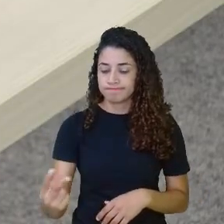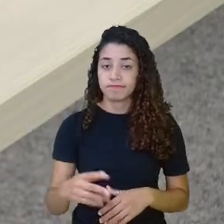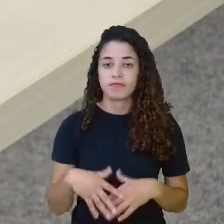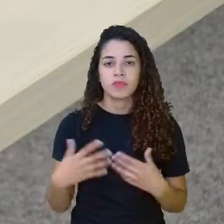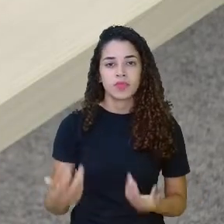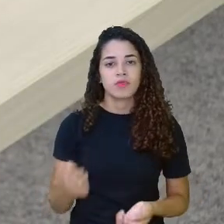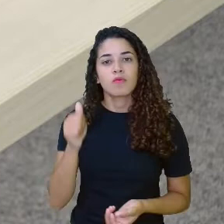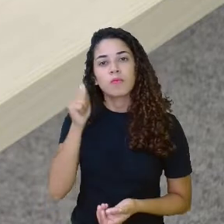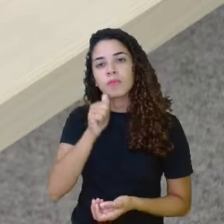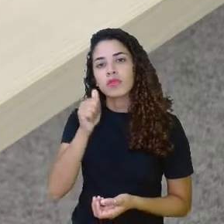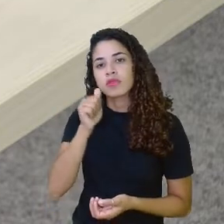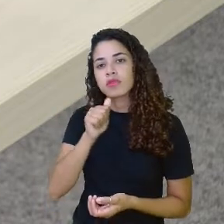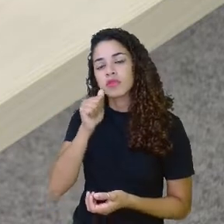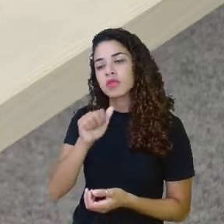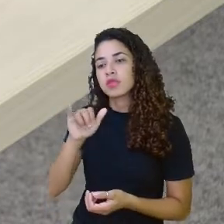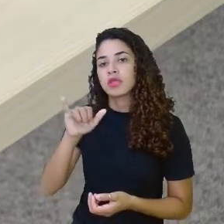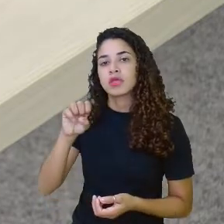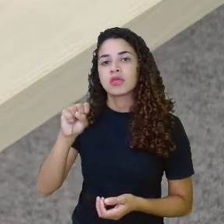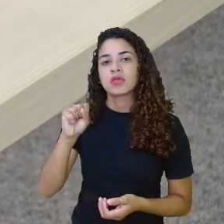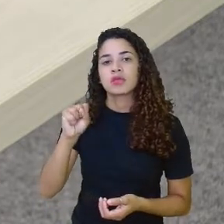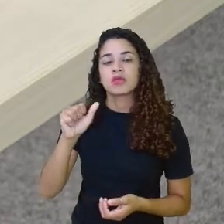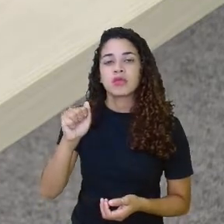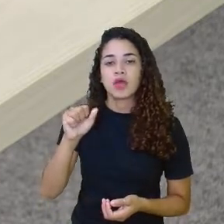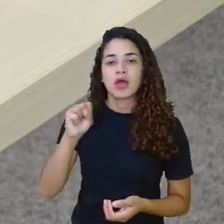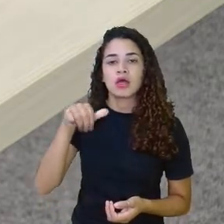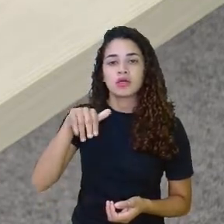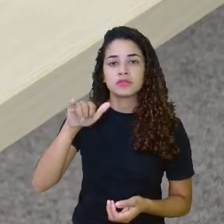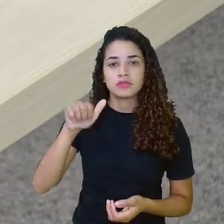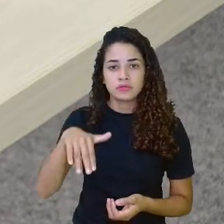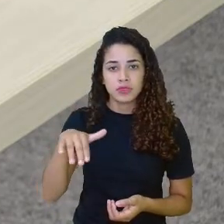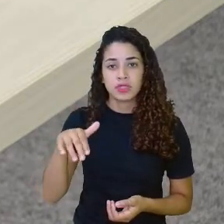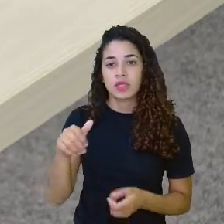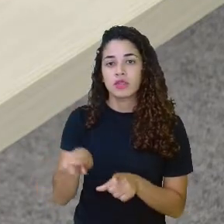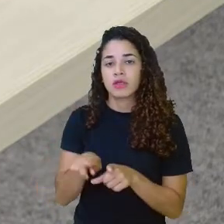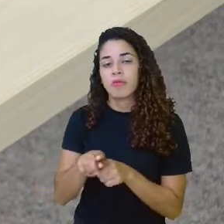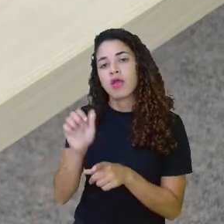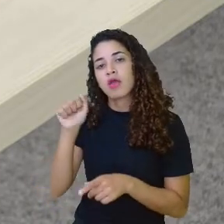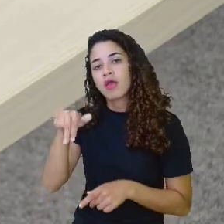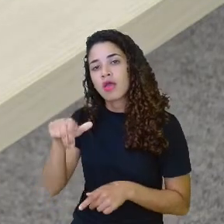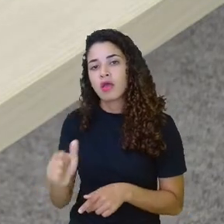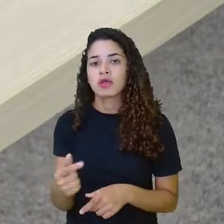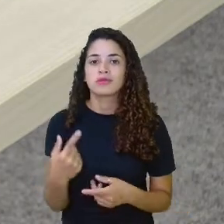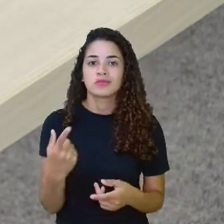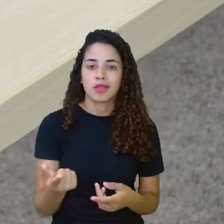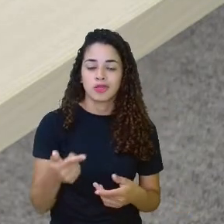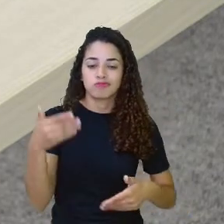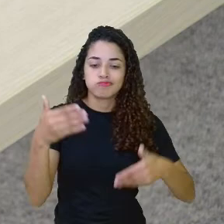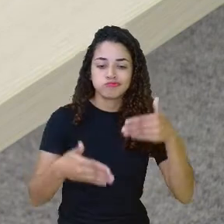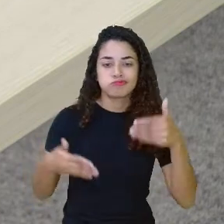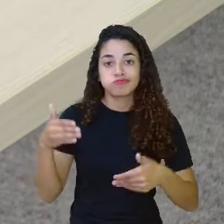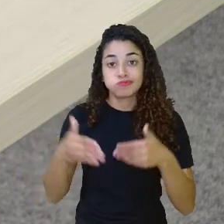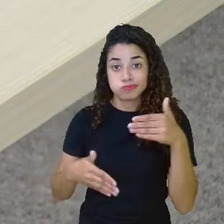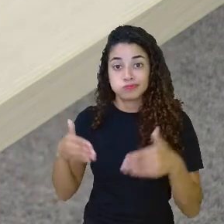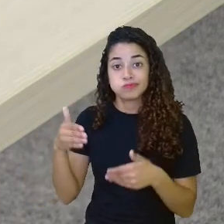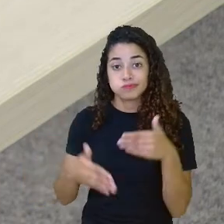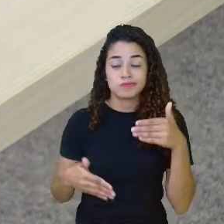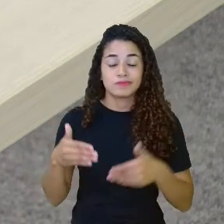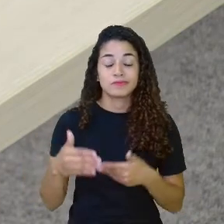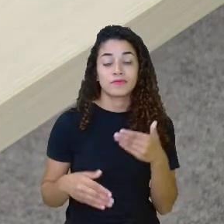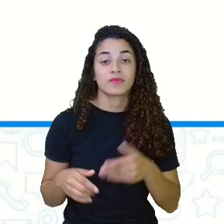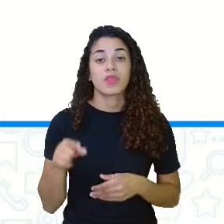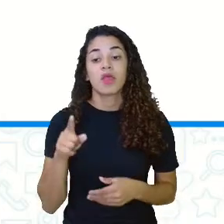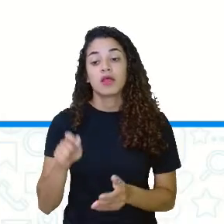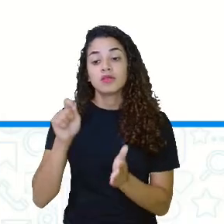as meninas, a Yasmin e a Ana, que são as nossas garotas, estão aqui super participativas. Elas